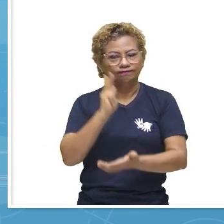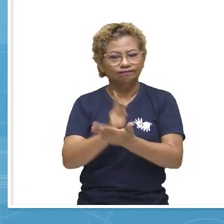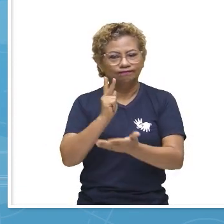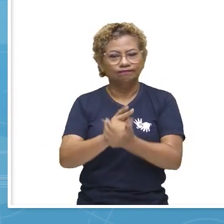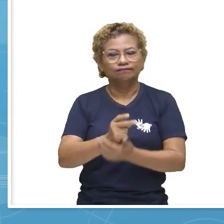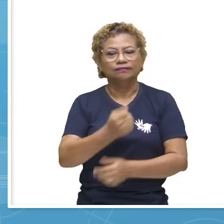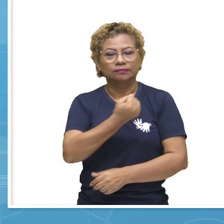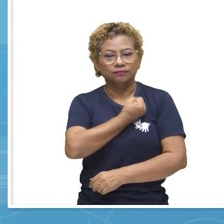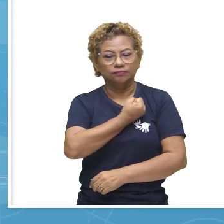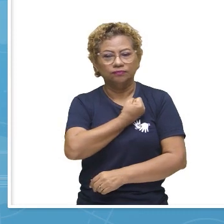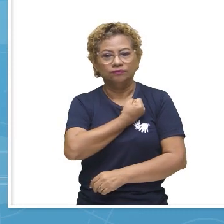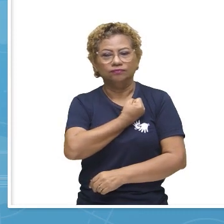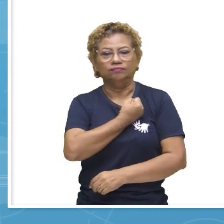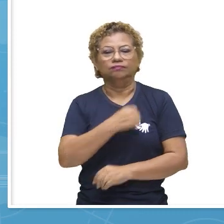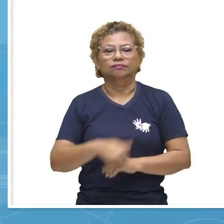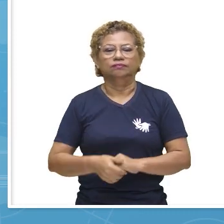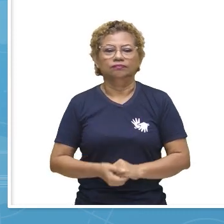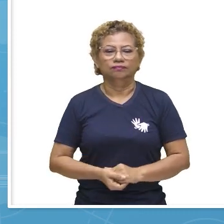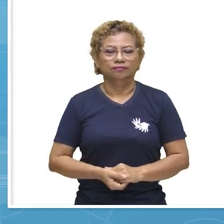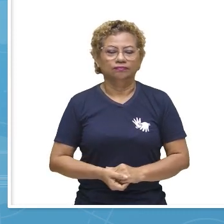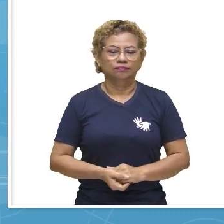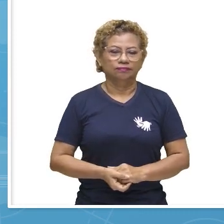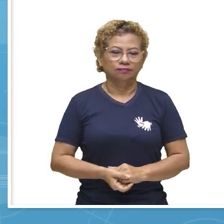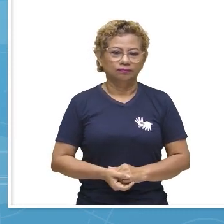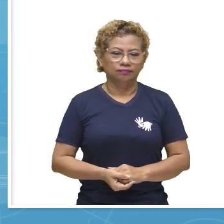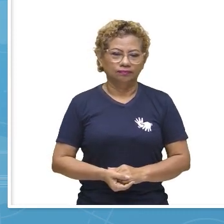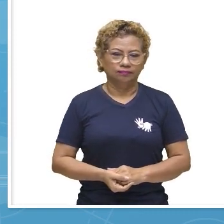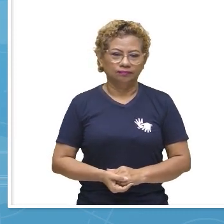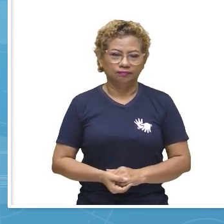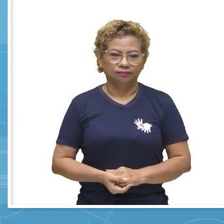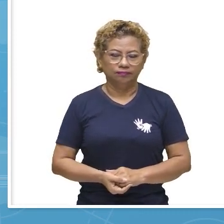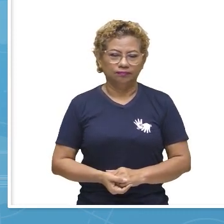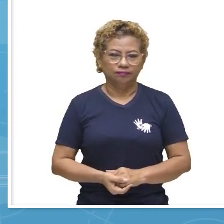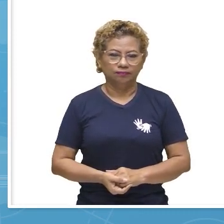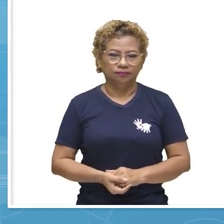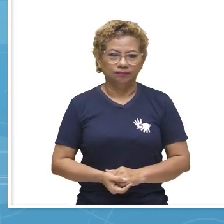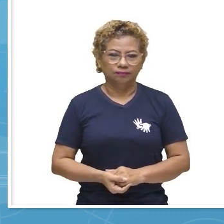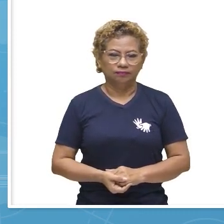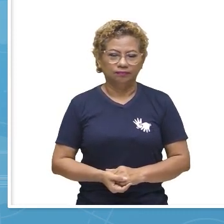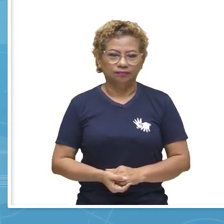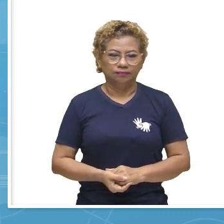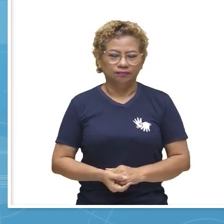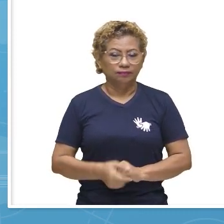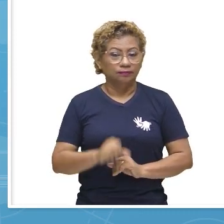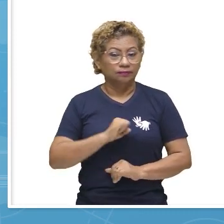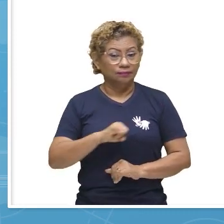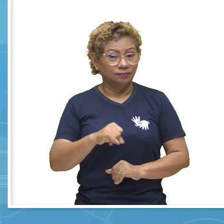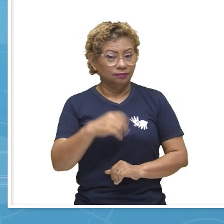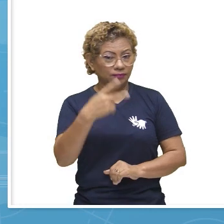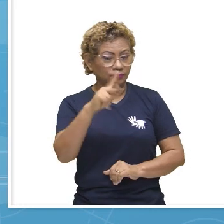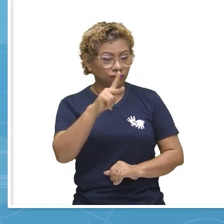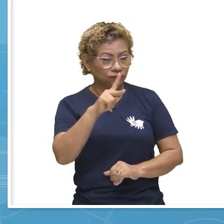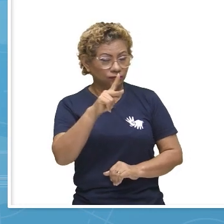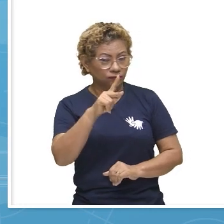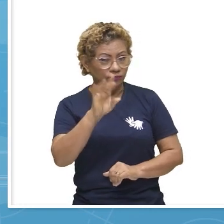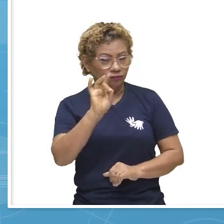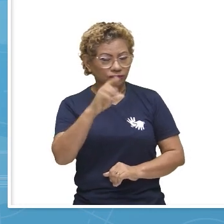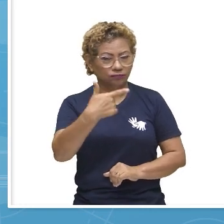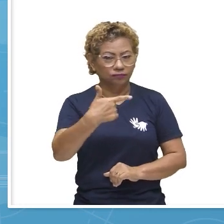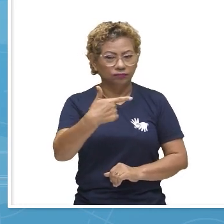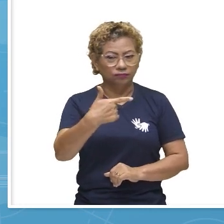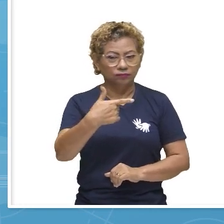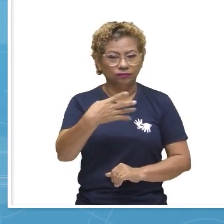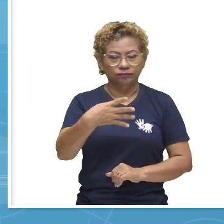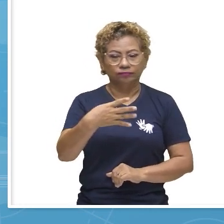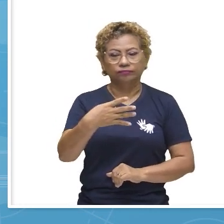vem o sinal também. Então, o C vai ser igual a menos 24. Se você colocar só 24, vai dar errado, hein? Então,